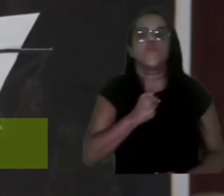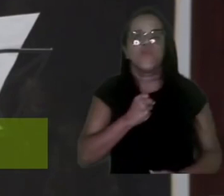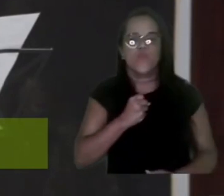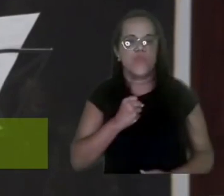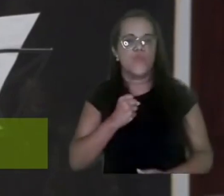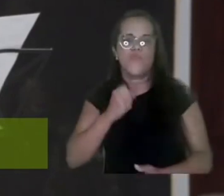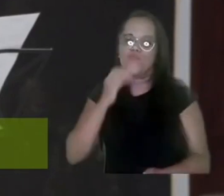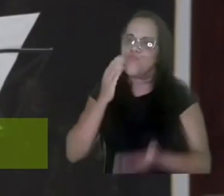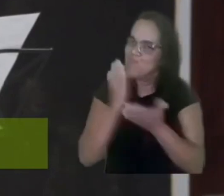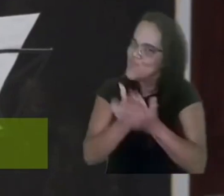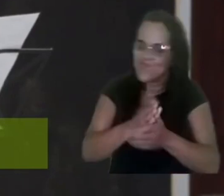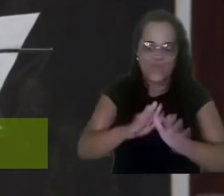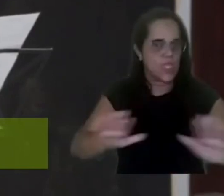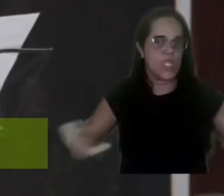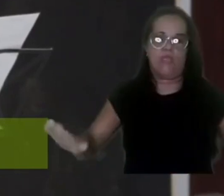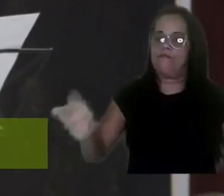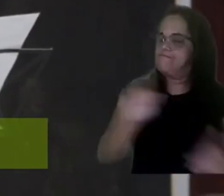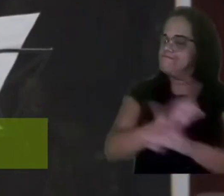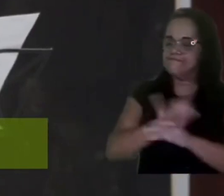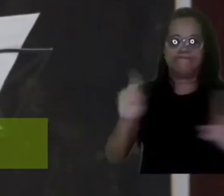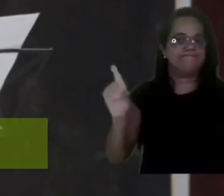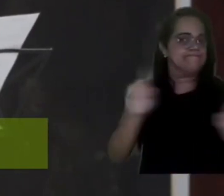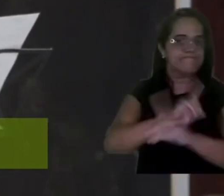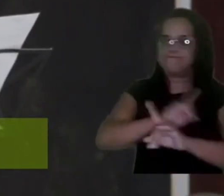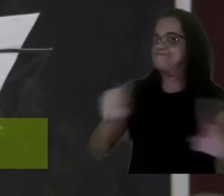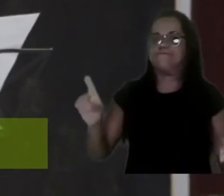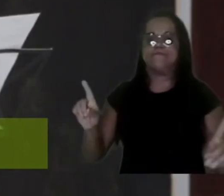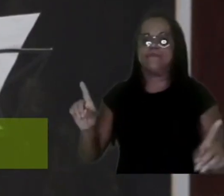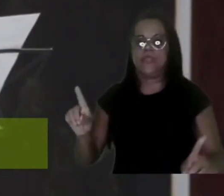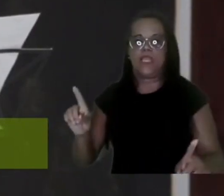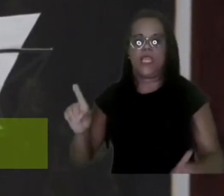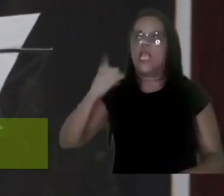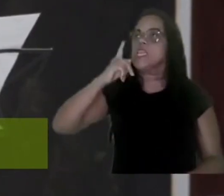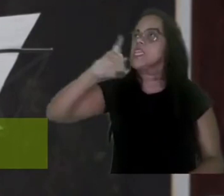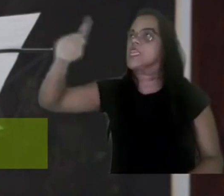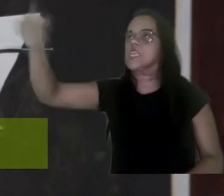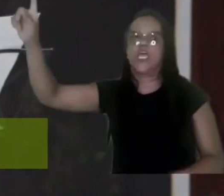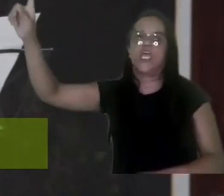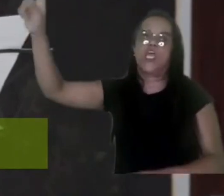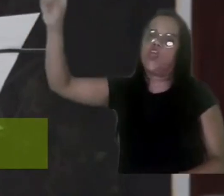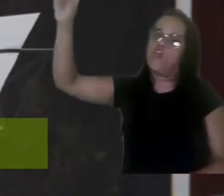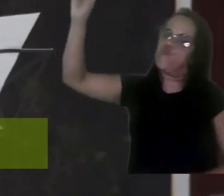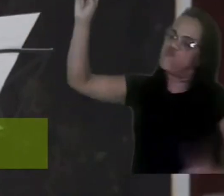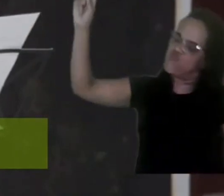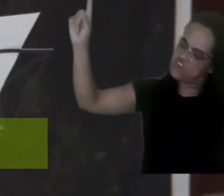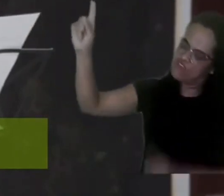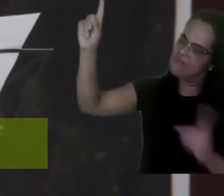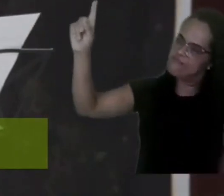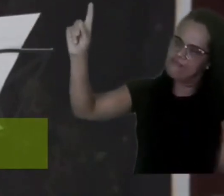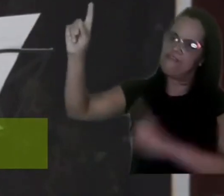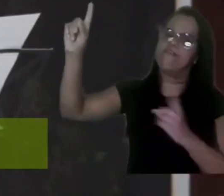eterno, não tem fim. Quão grande és tu, Senhor,